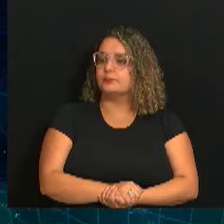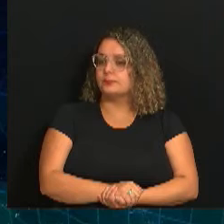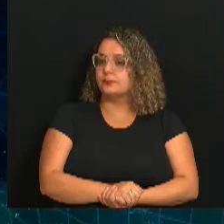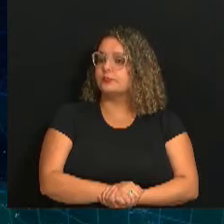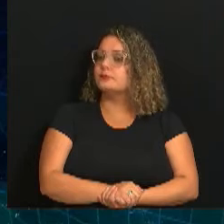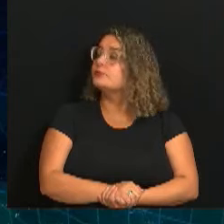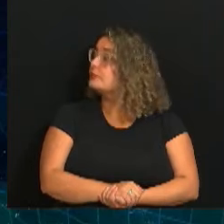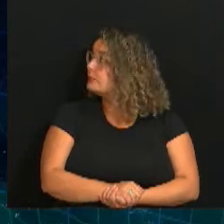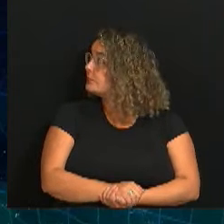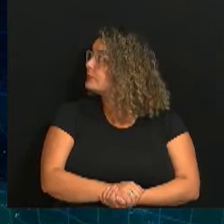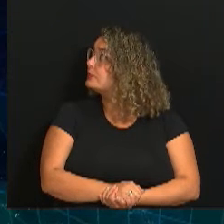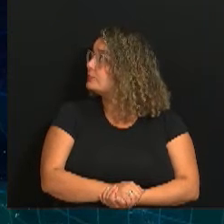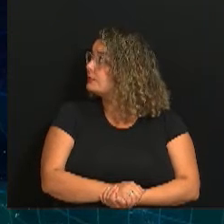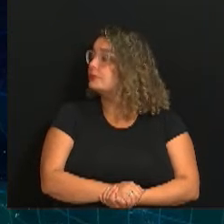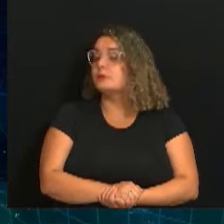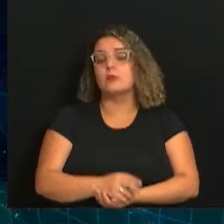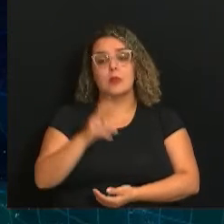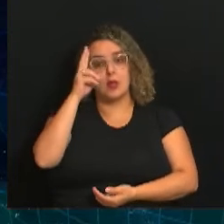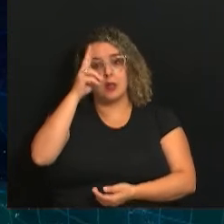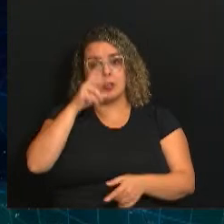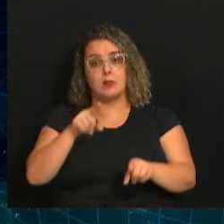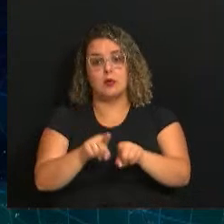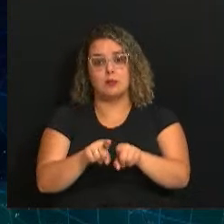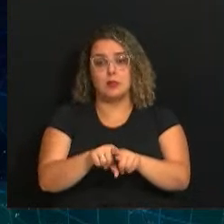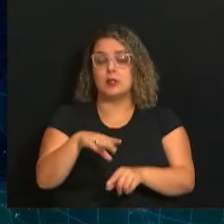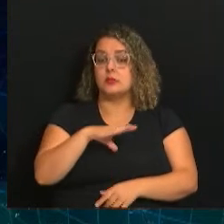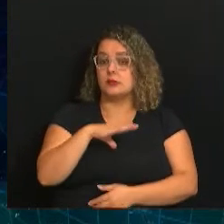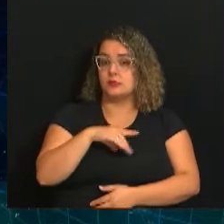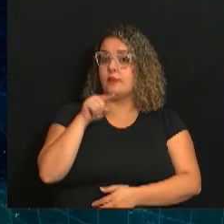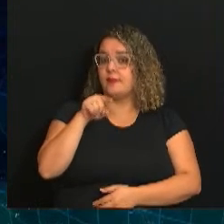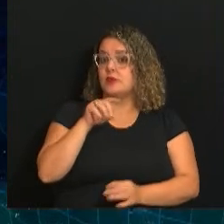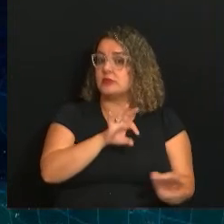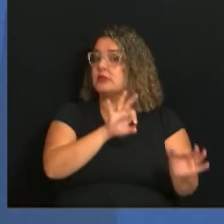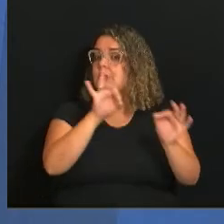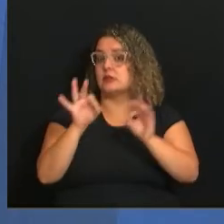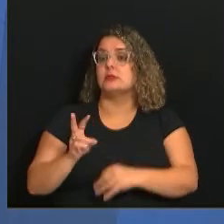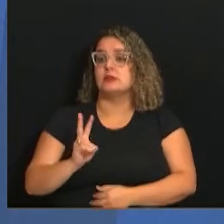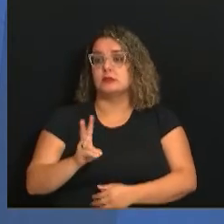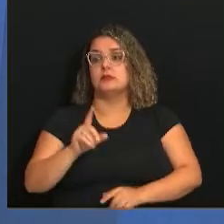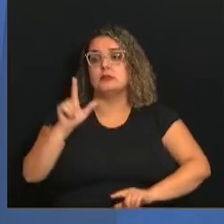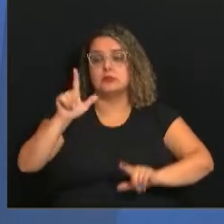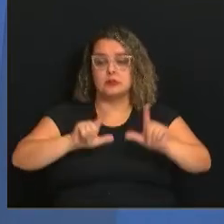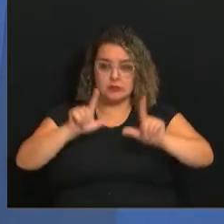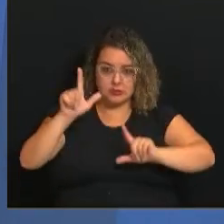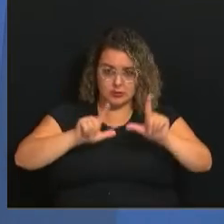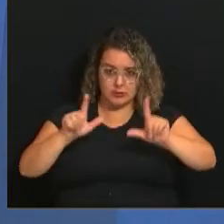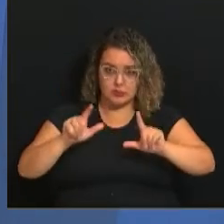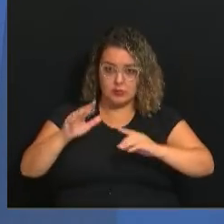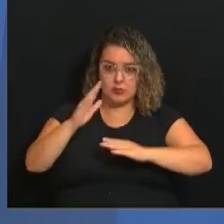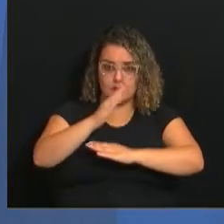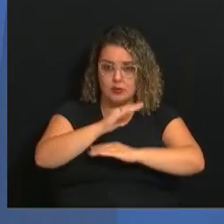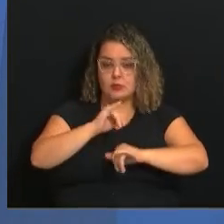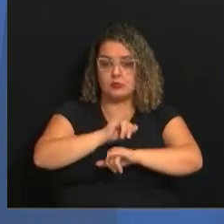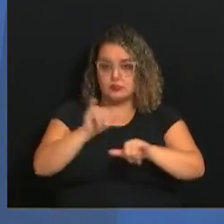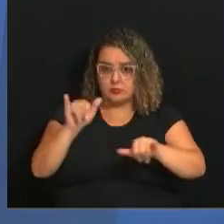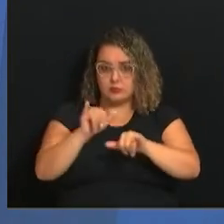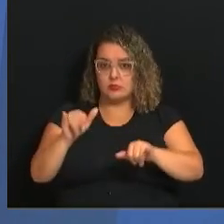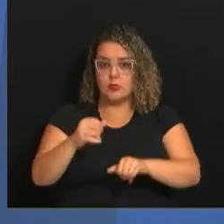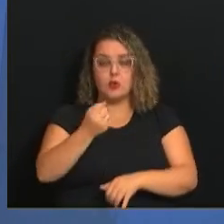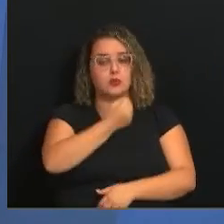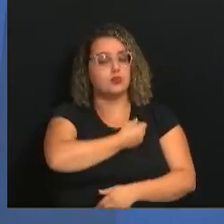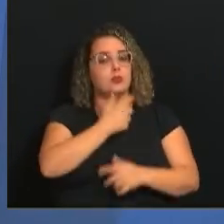soma 5.014 mortes, Sumaré 1.075, Americana 956, Santa